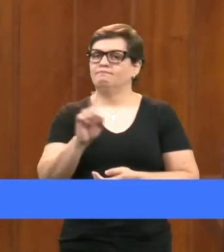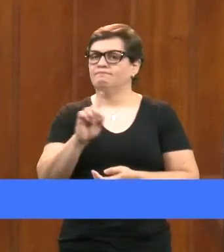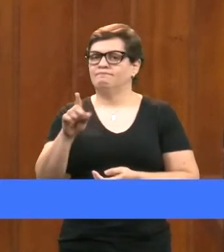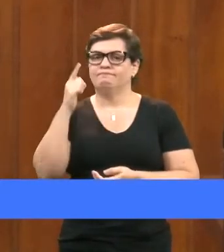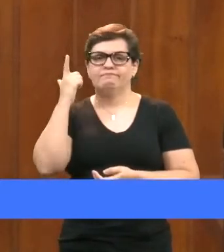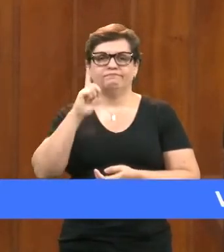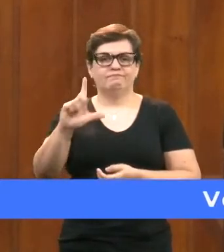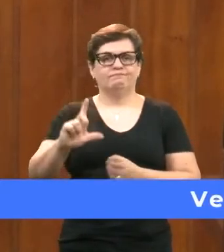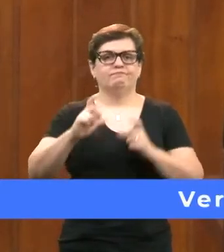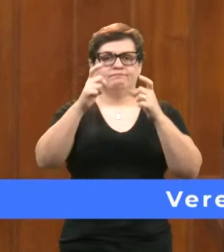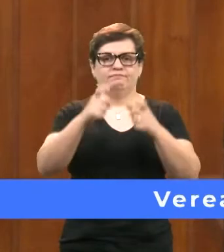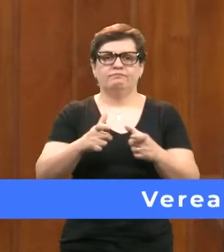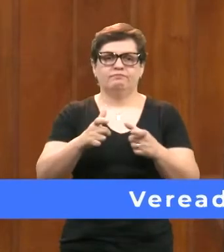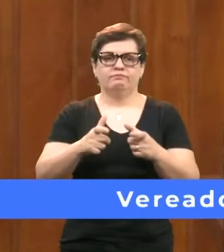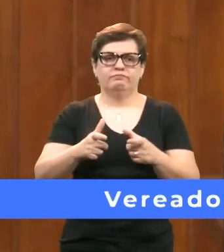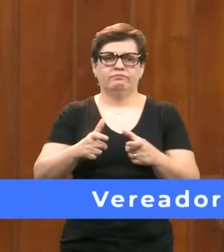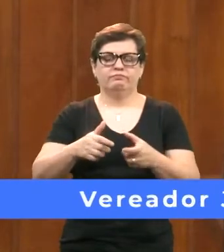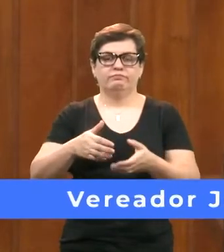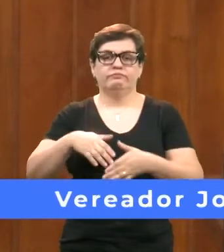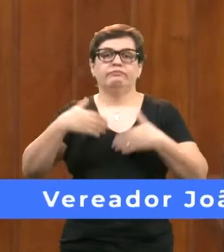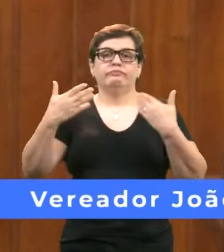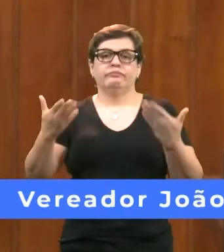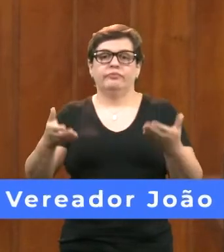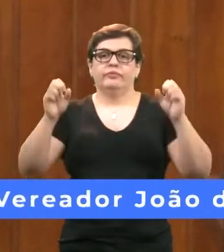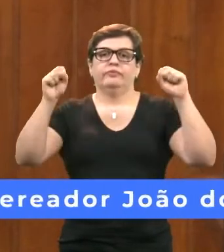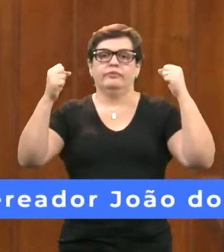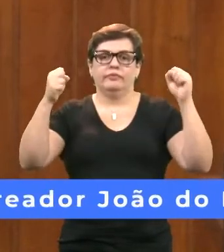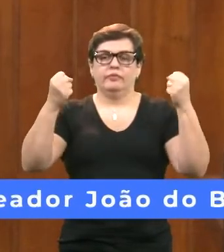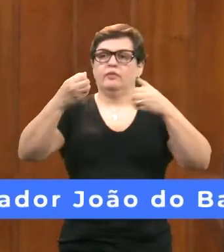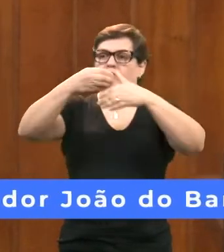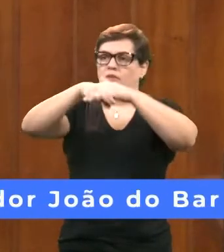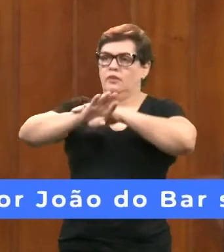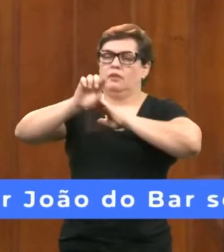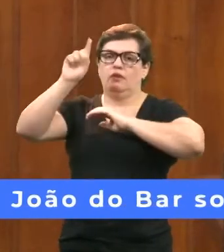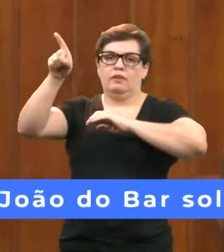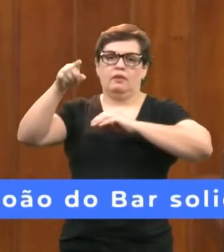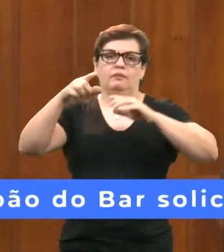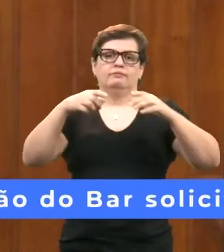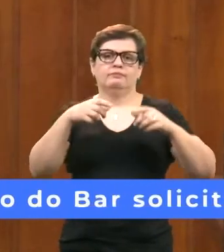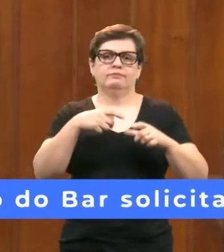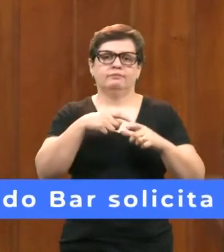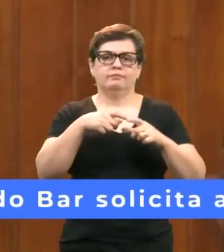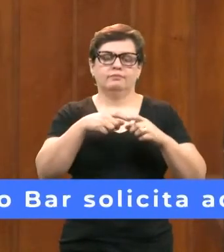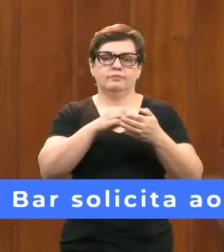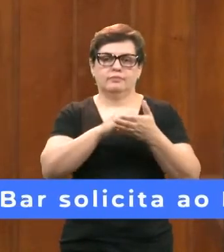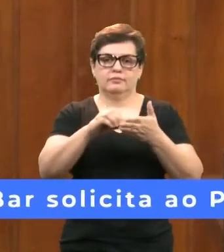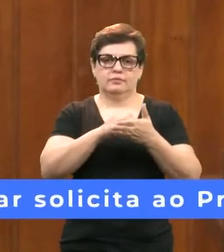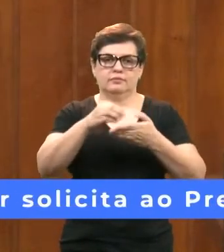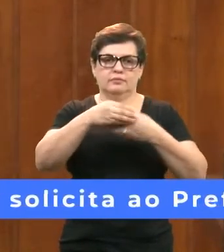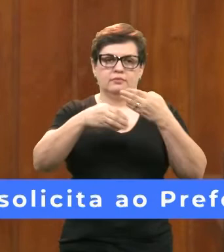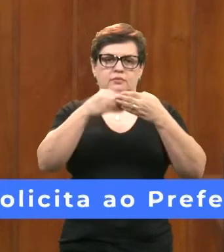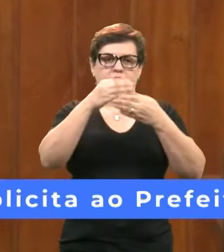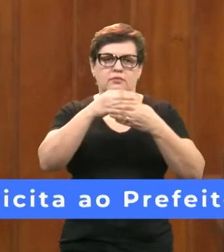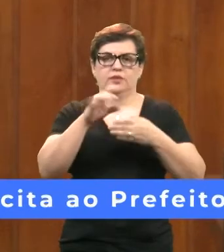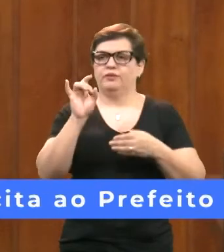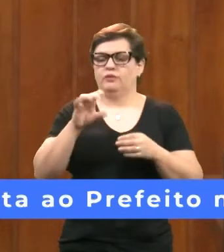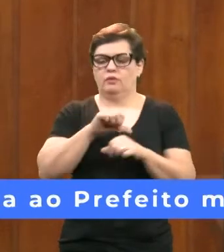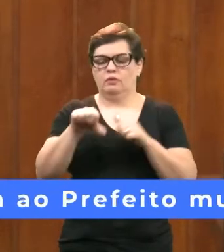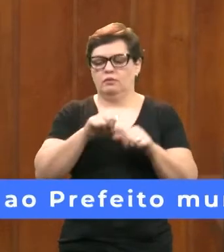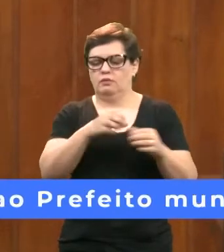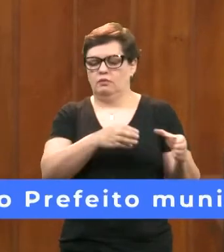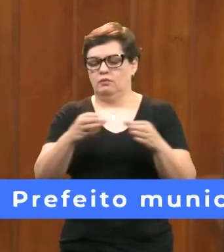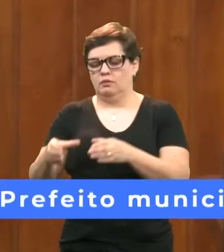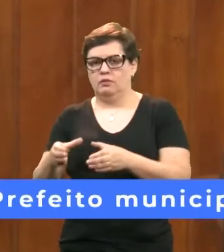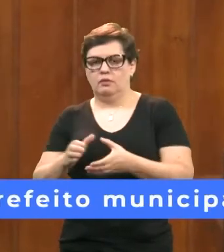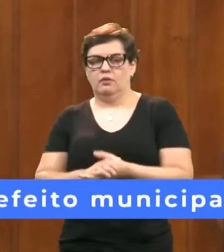consegue instalar nem aquelas academias que estão lá na Secretaria de Obras. Quem quiser ver, está lá, só mudou de local.